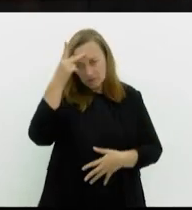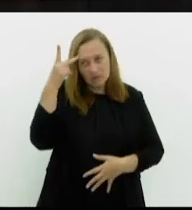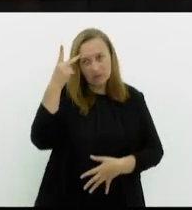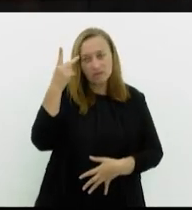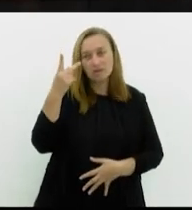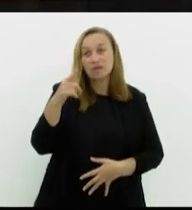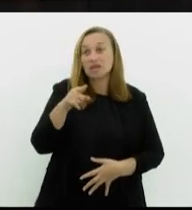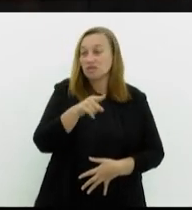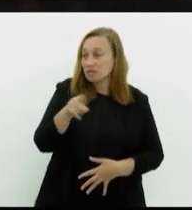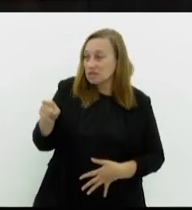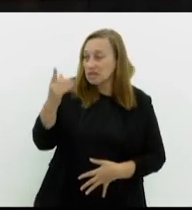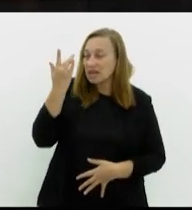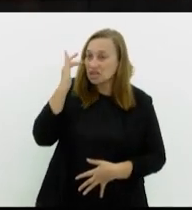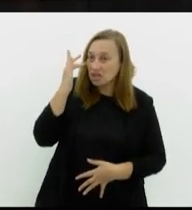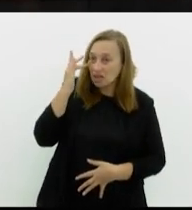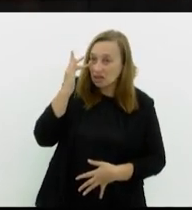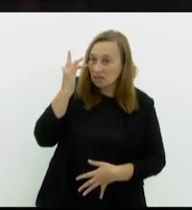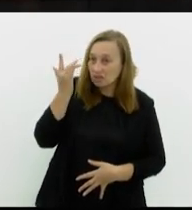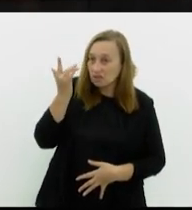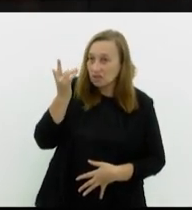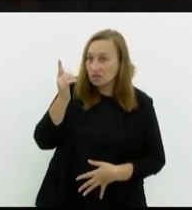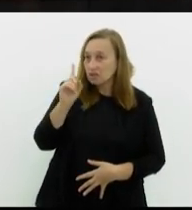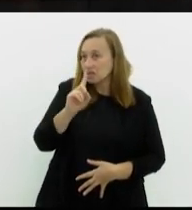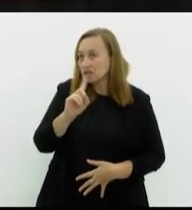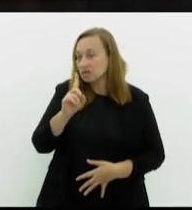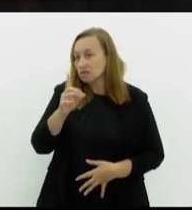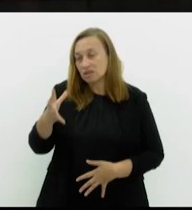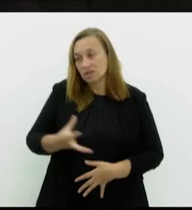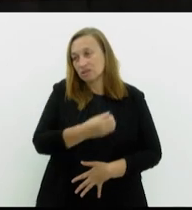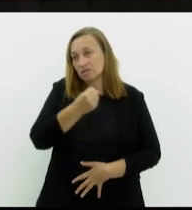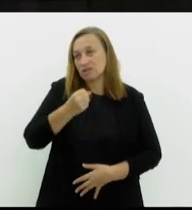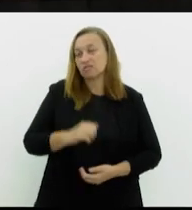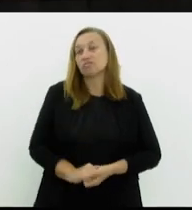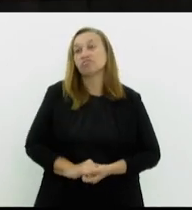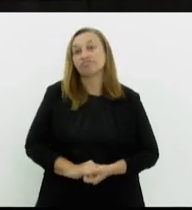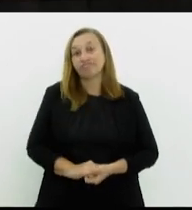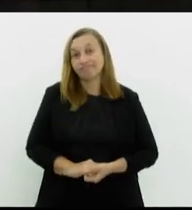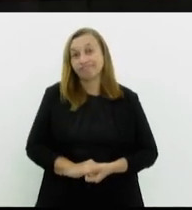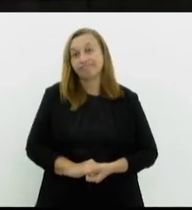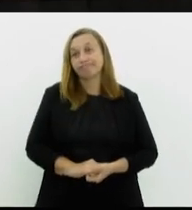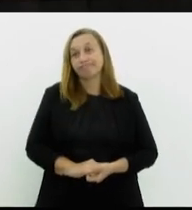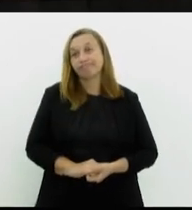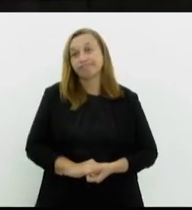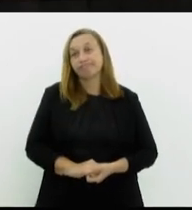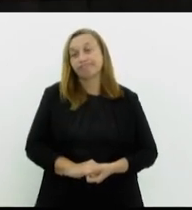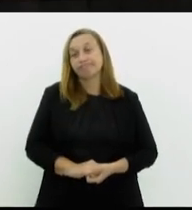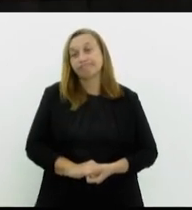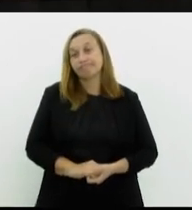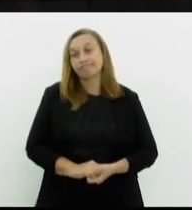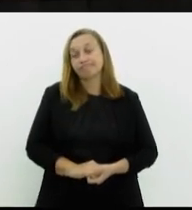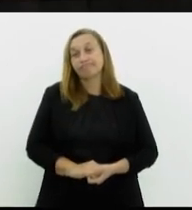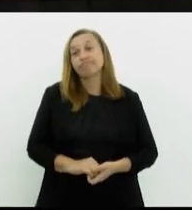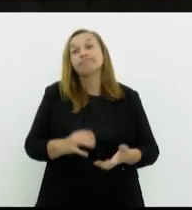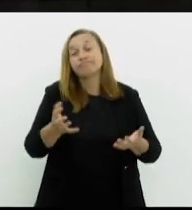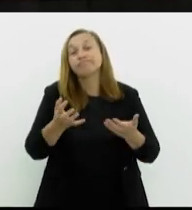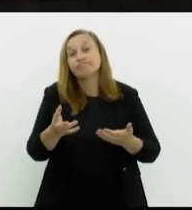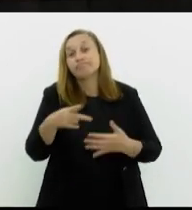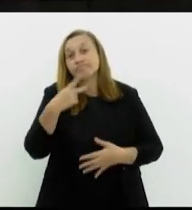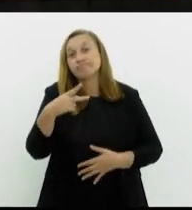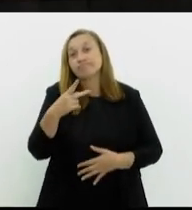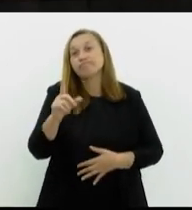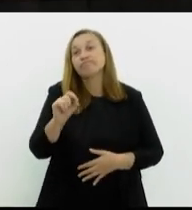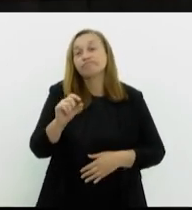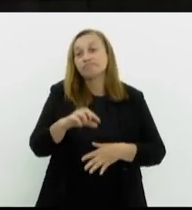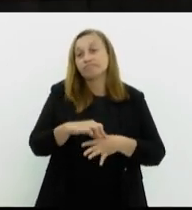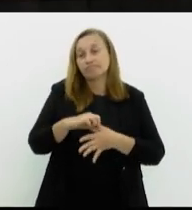que vocês achavam que não tinham salvação. E o que ele queria dizer, esse líder